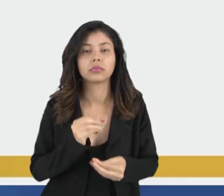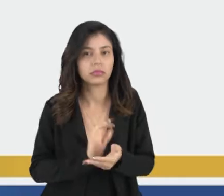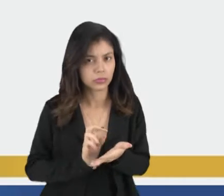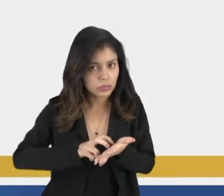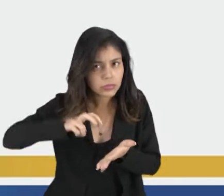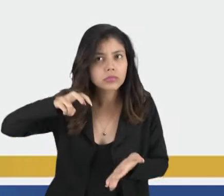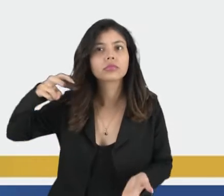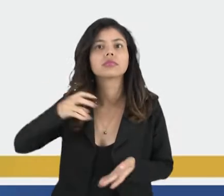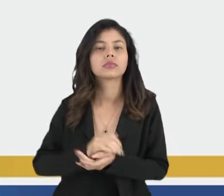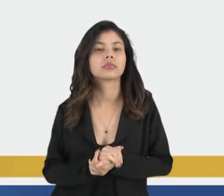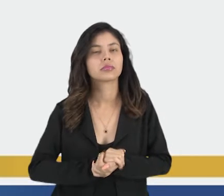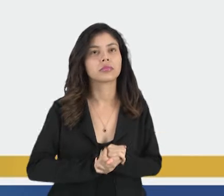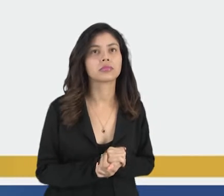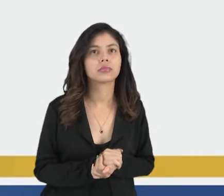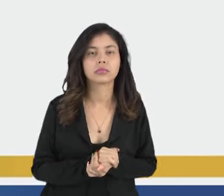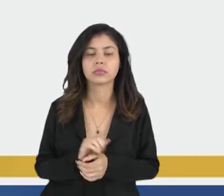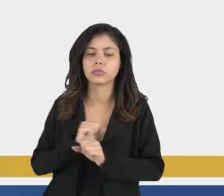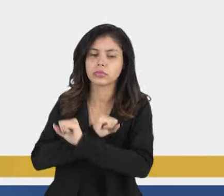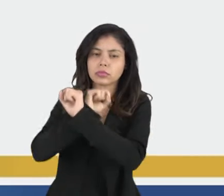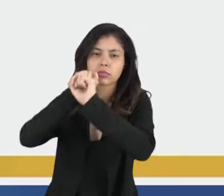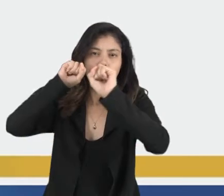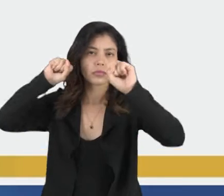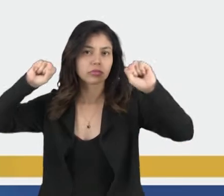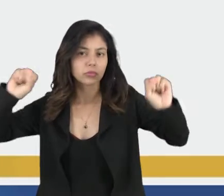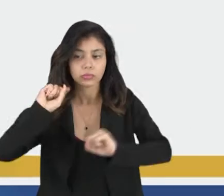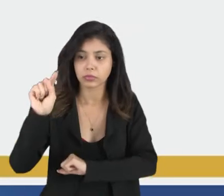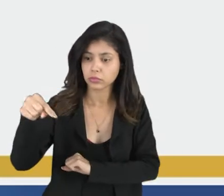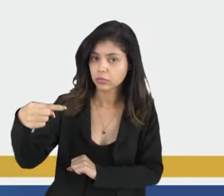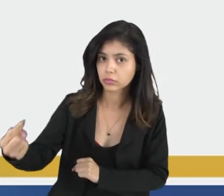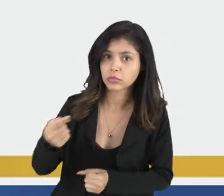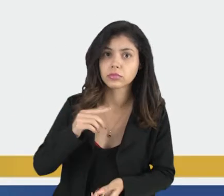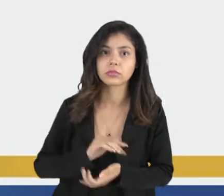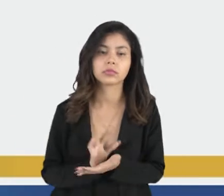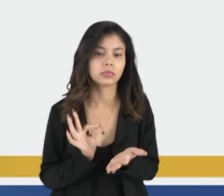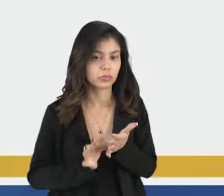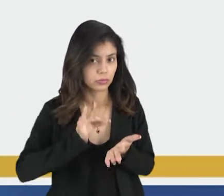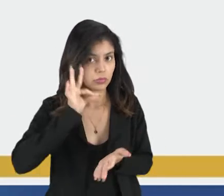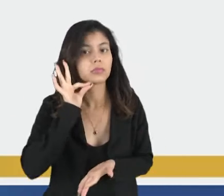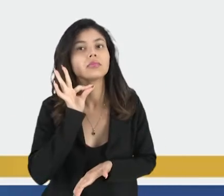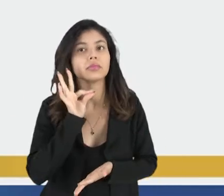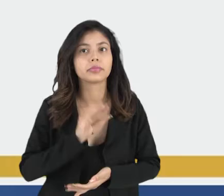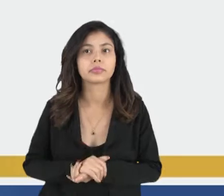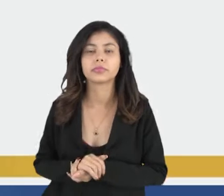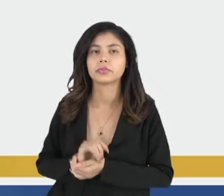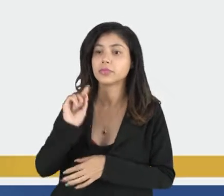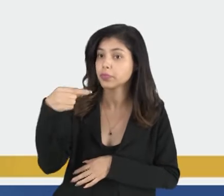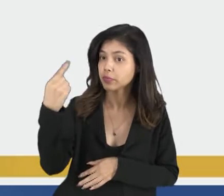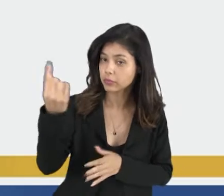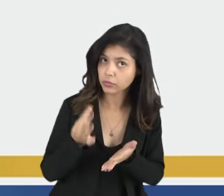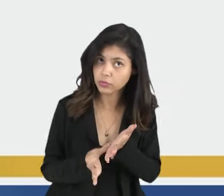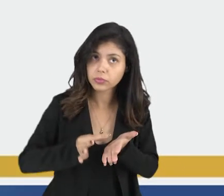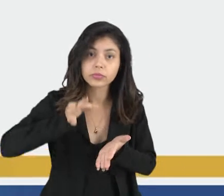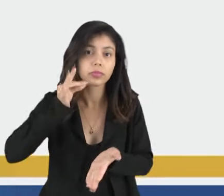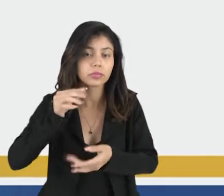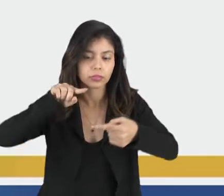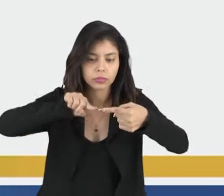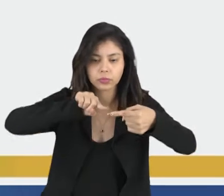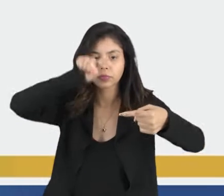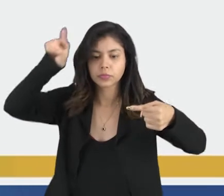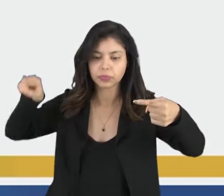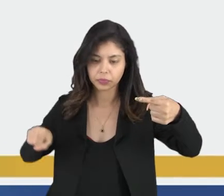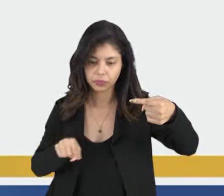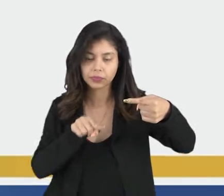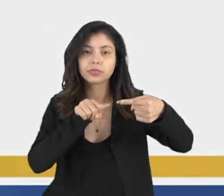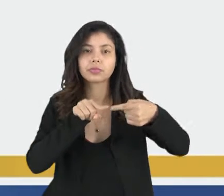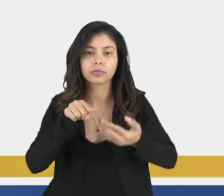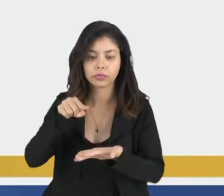amanhecer, vou levantar, depois vou tomar aquele café. Naquele café, o círculo geométrico